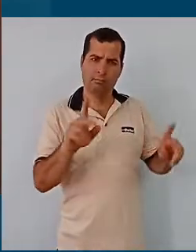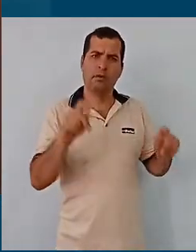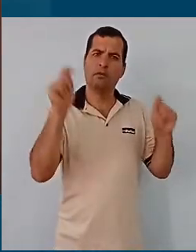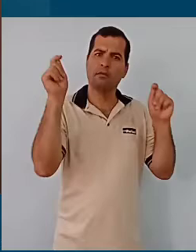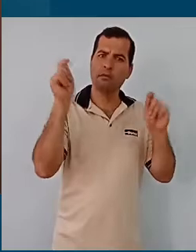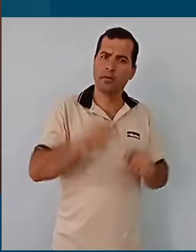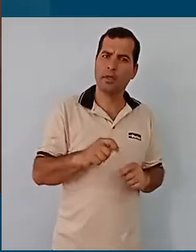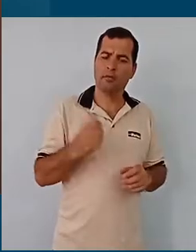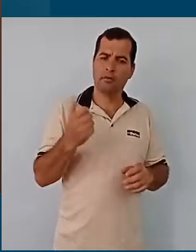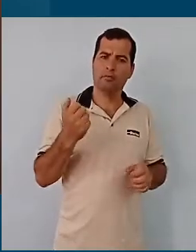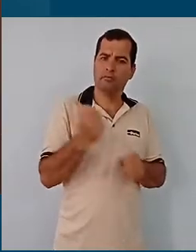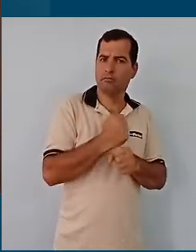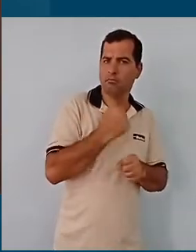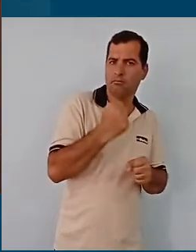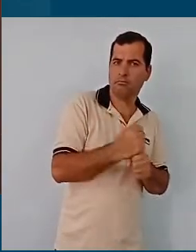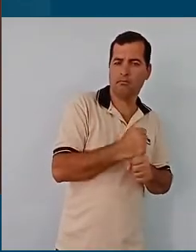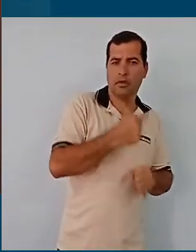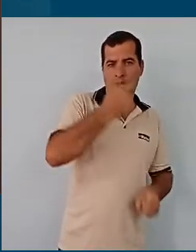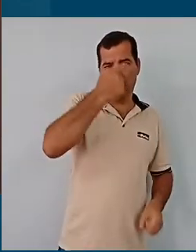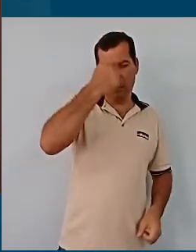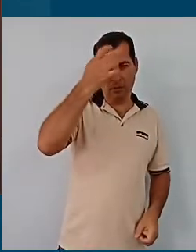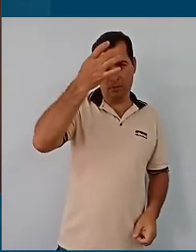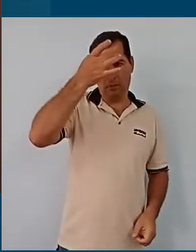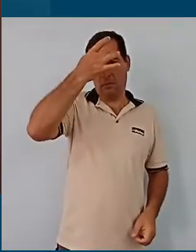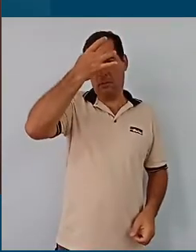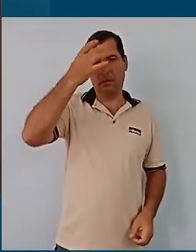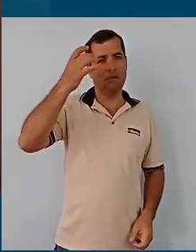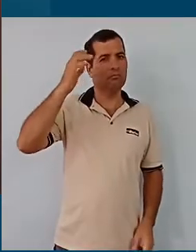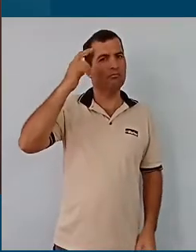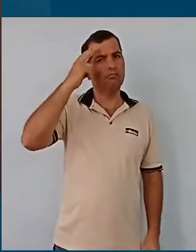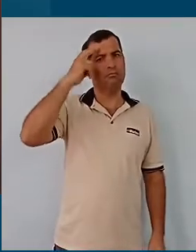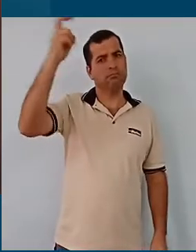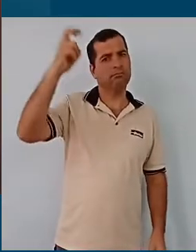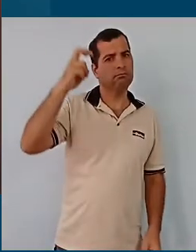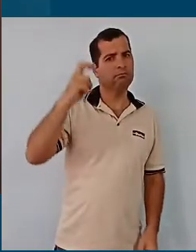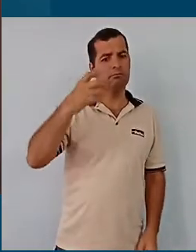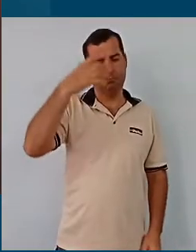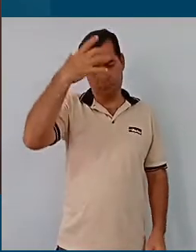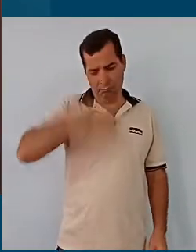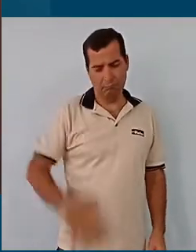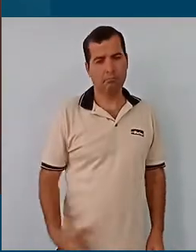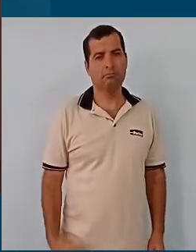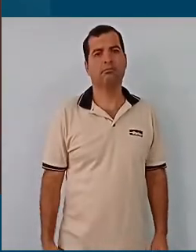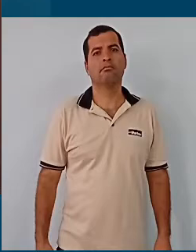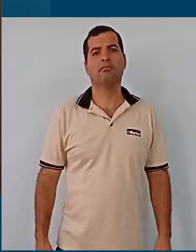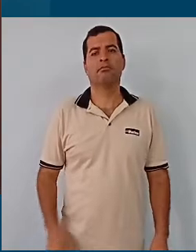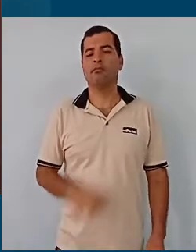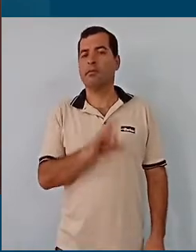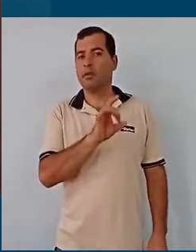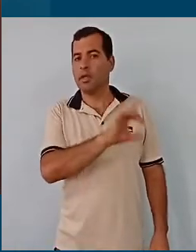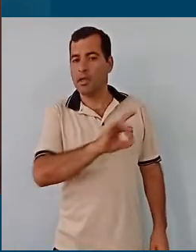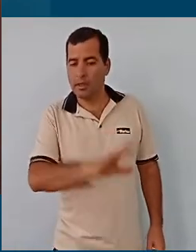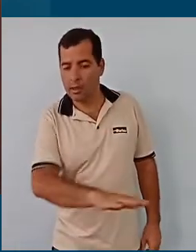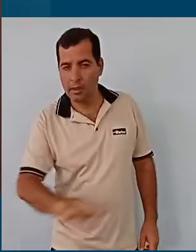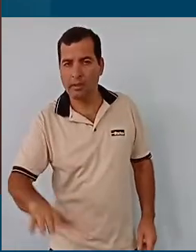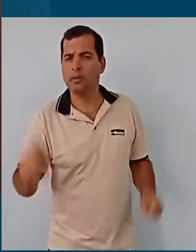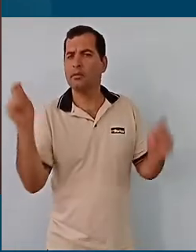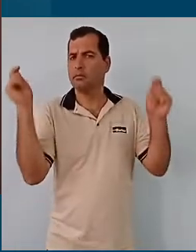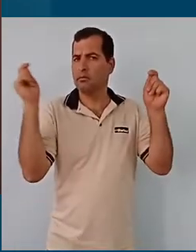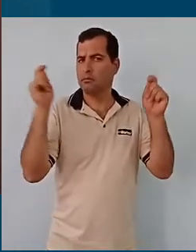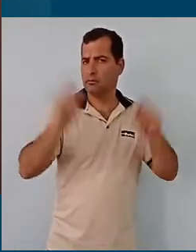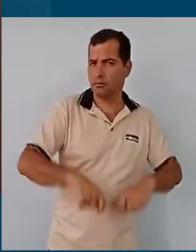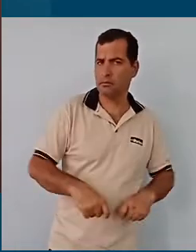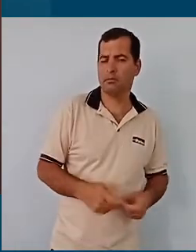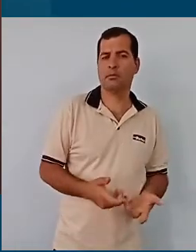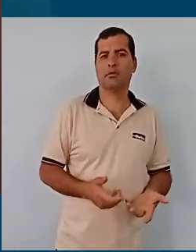constituindo essa inteligência e essa personalidade. Então, essa concepção de criança capaz, de aluno capaz, de que